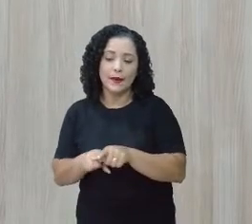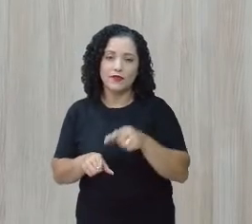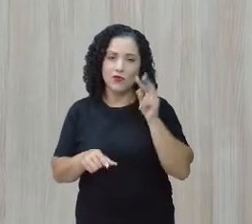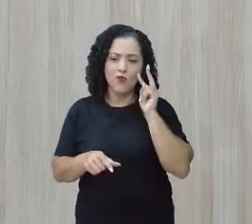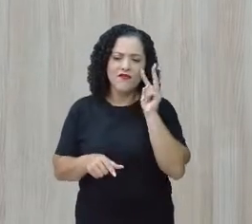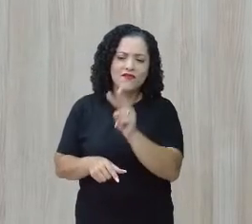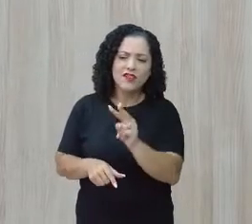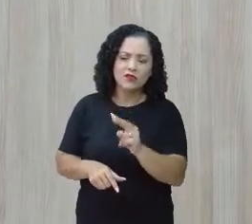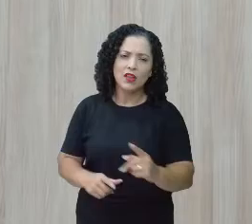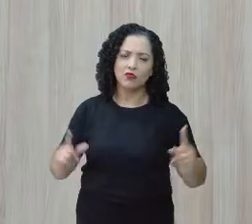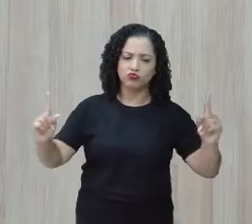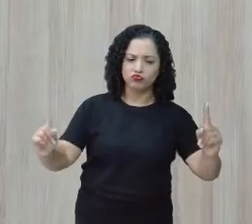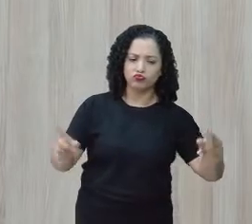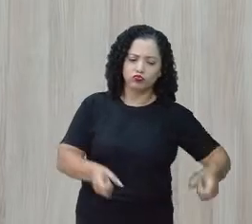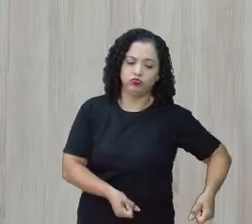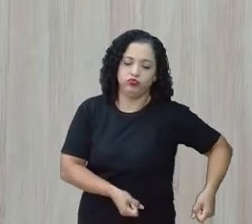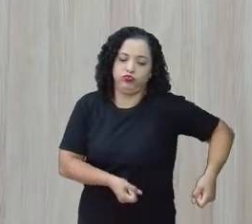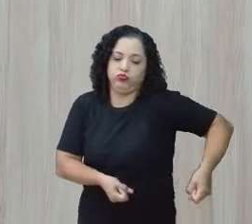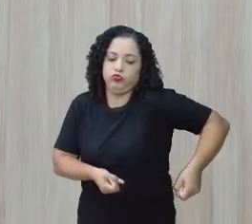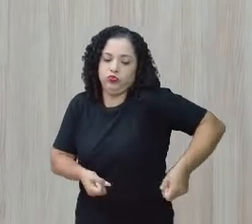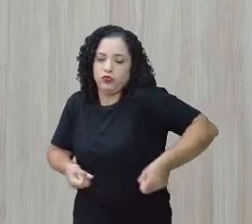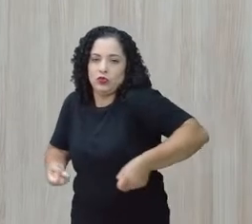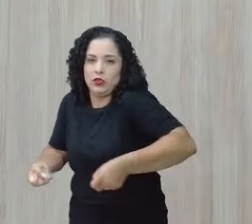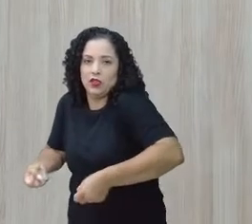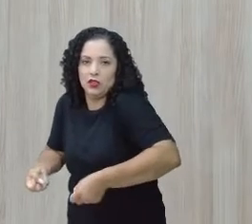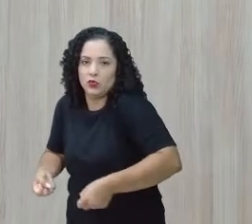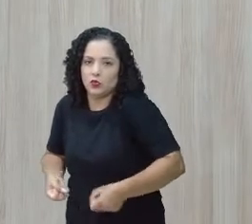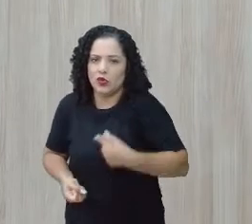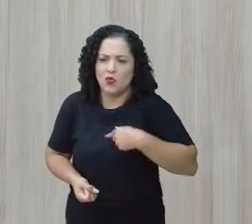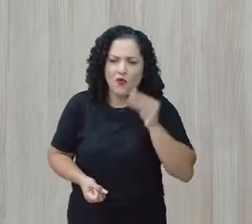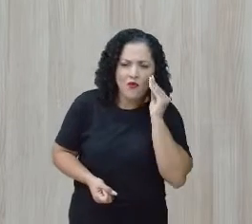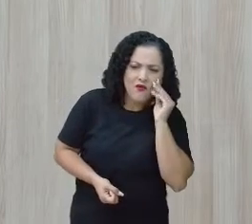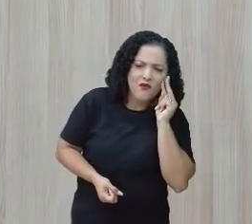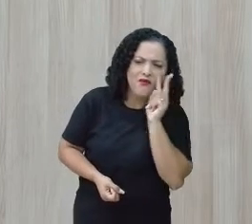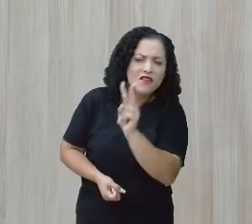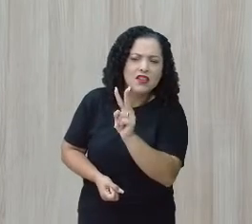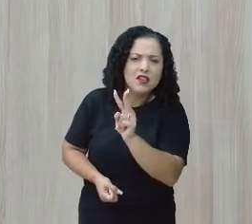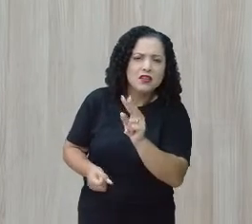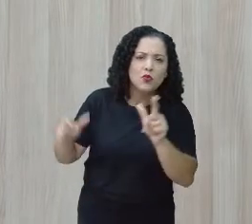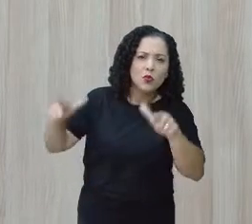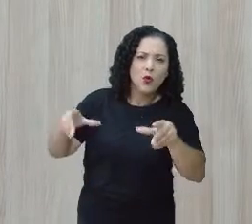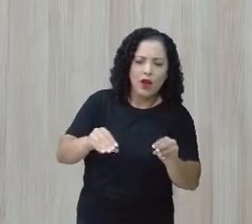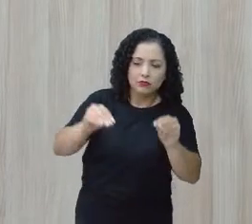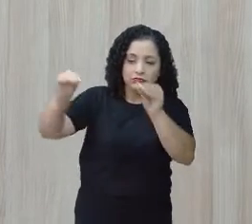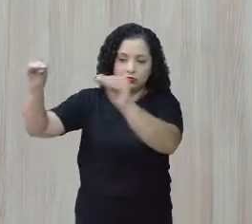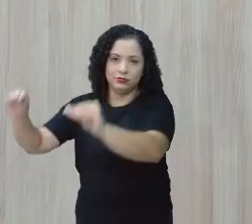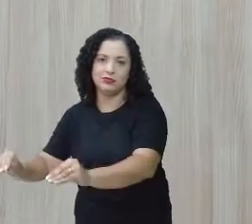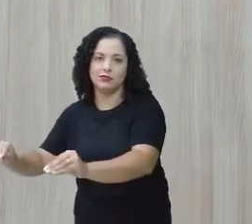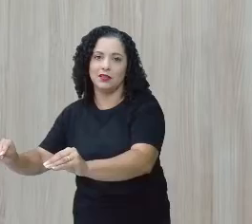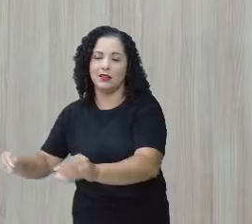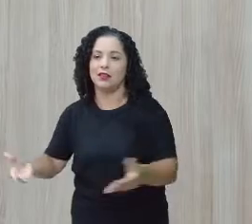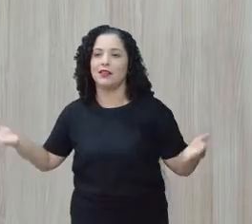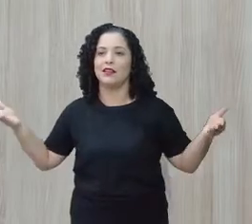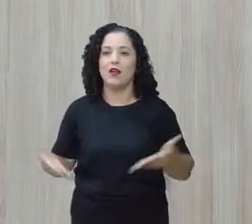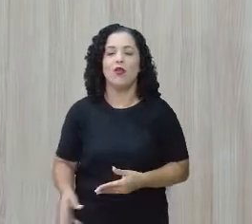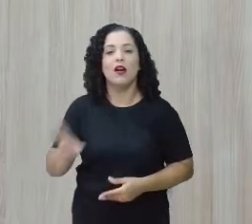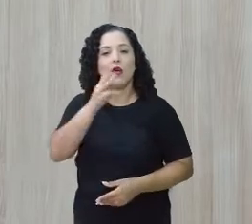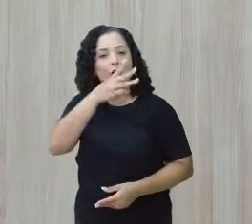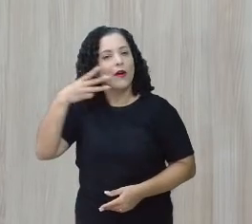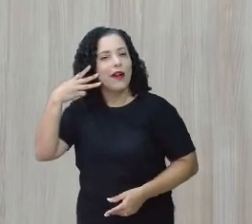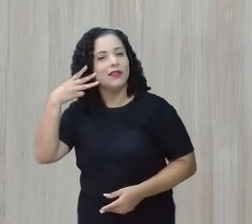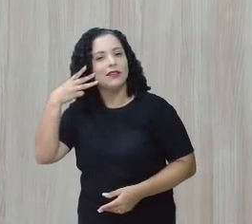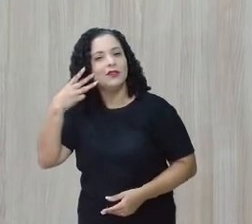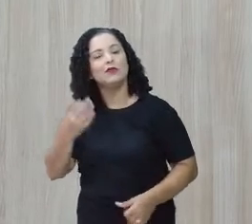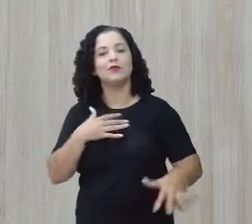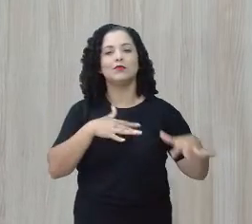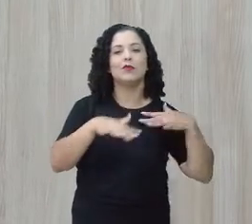senhores estão transportando esse sofá. E eu estou só observando onde eles vão colocar. E agora, o gatinho em relação a mim, está